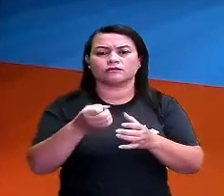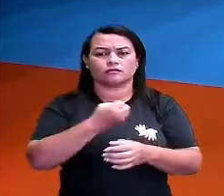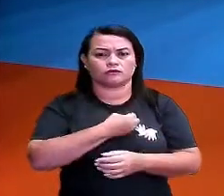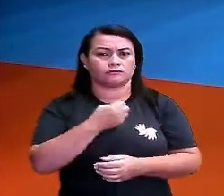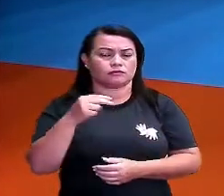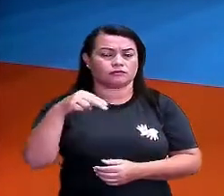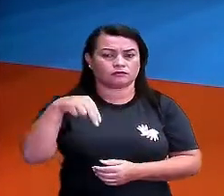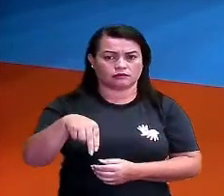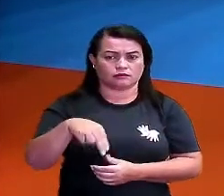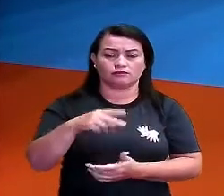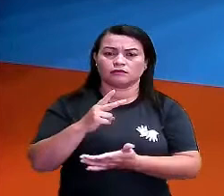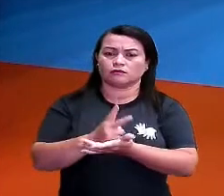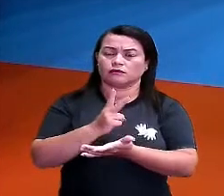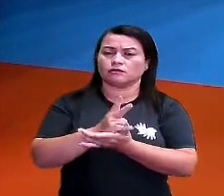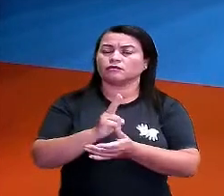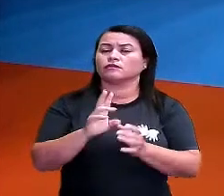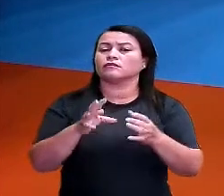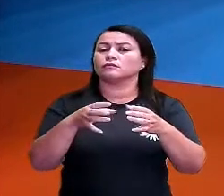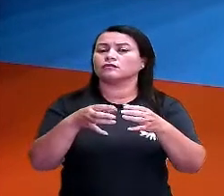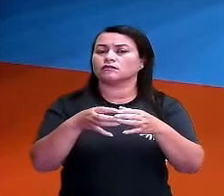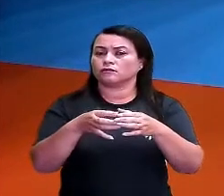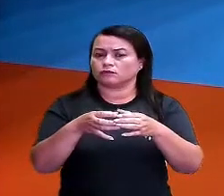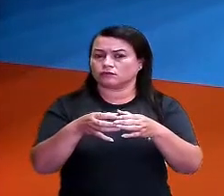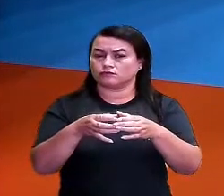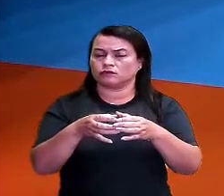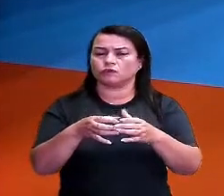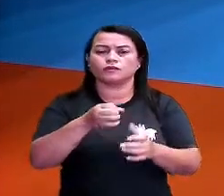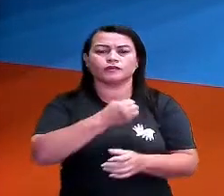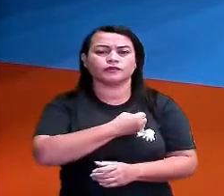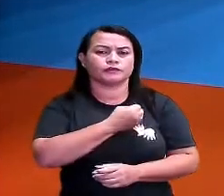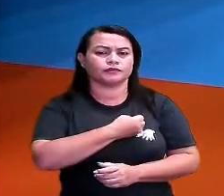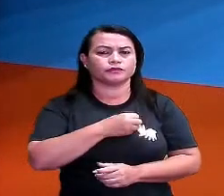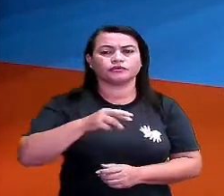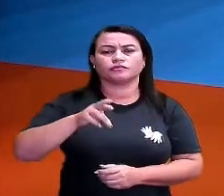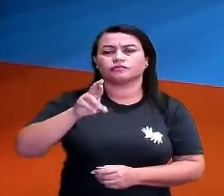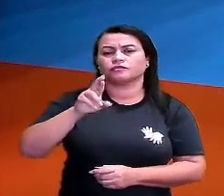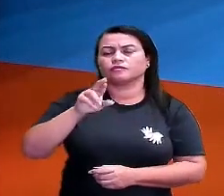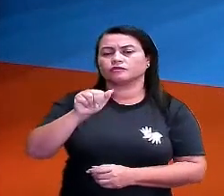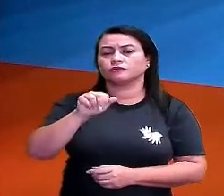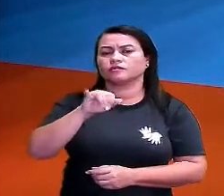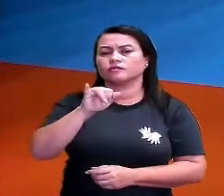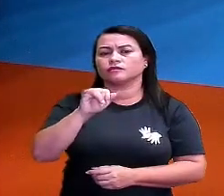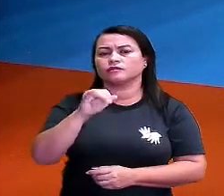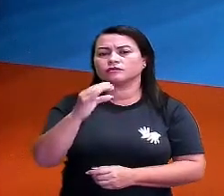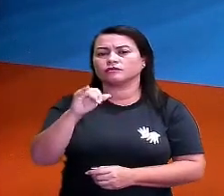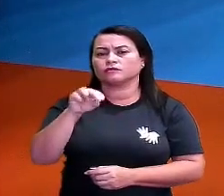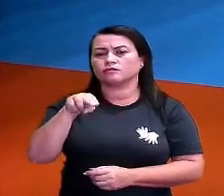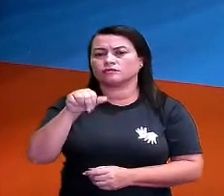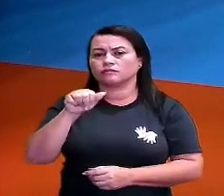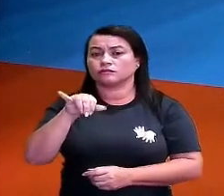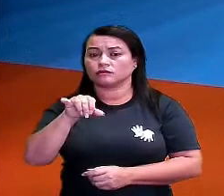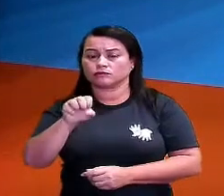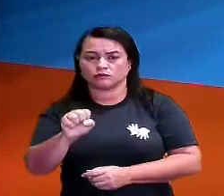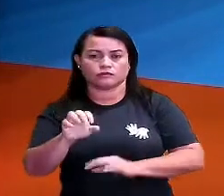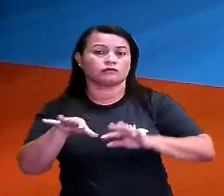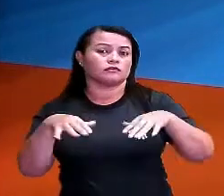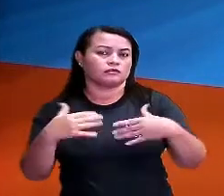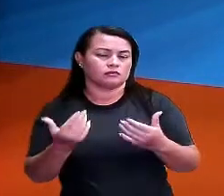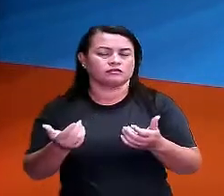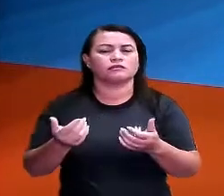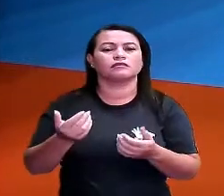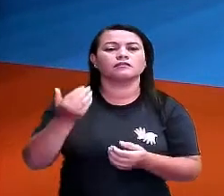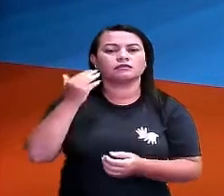eu continuar, eu estou lá no conjunto dos números racionais, trabalhando a divisão com números decimais. Aí, chegando